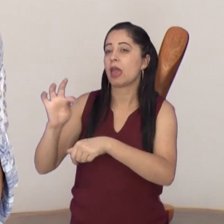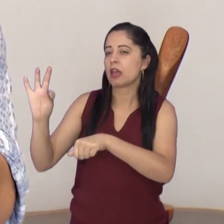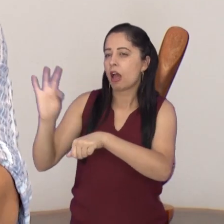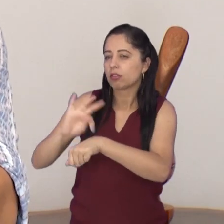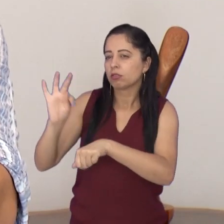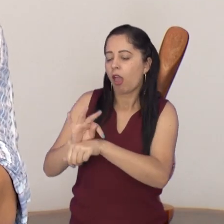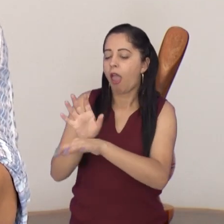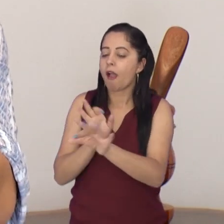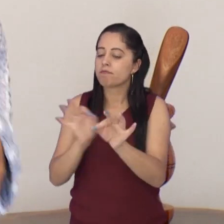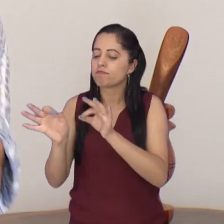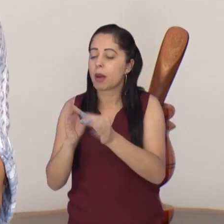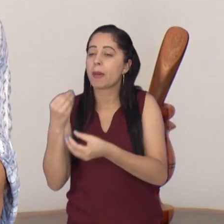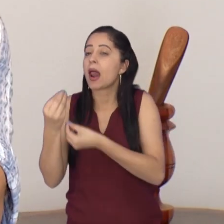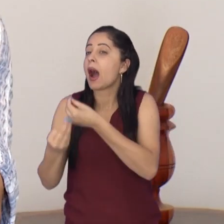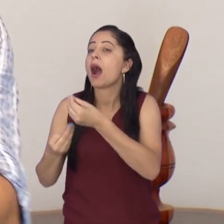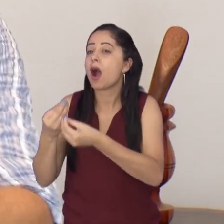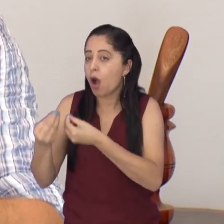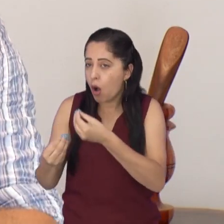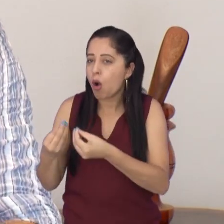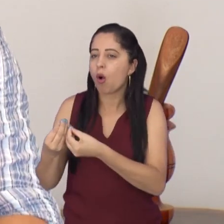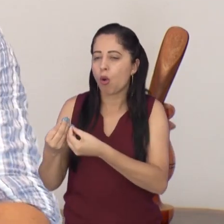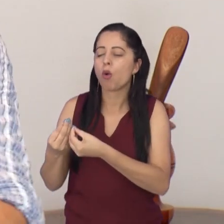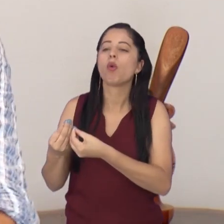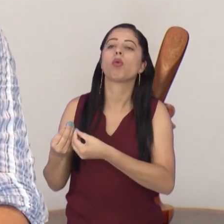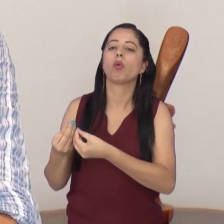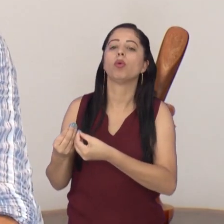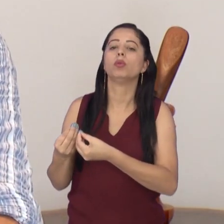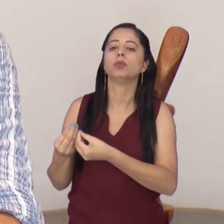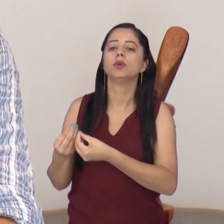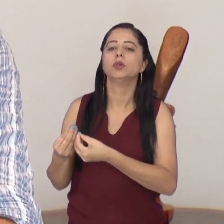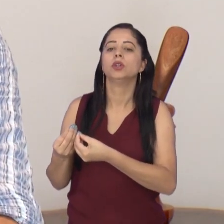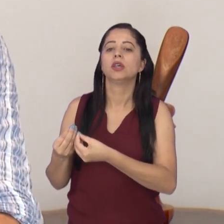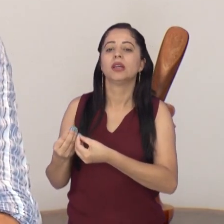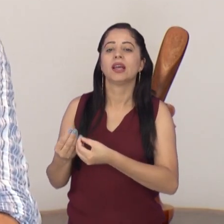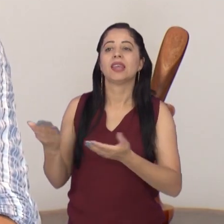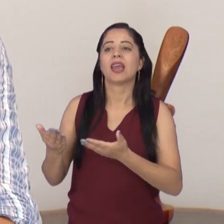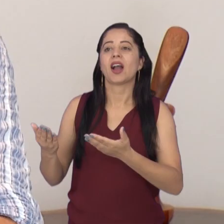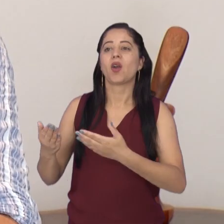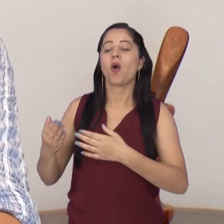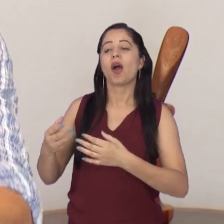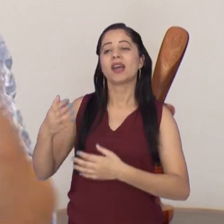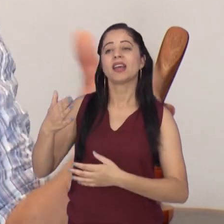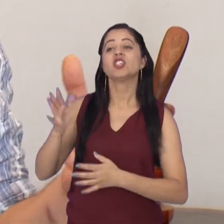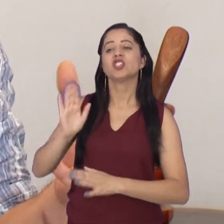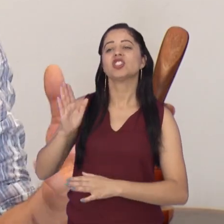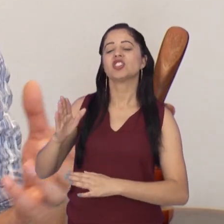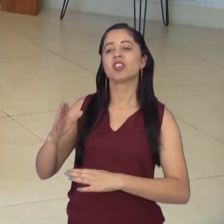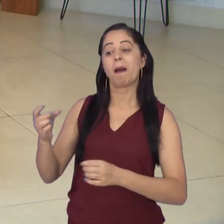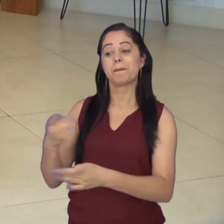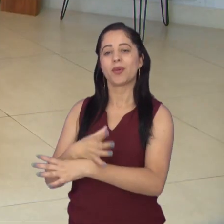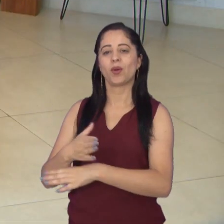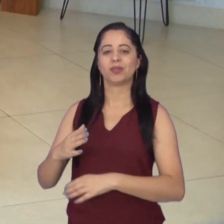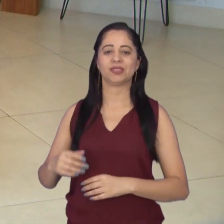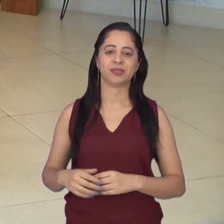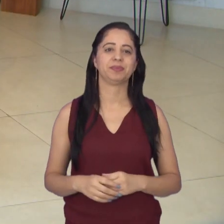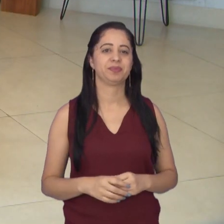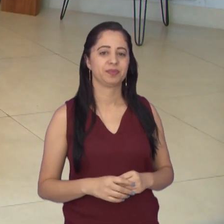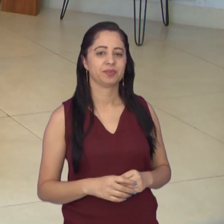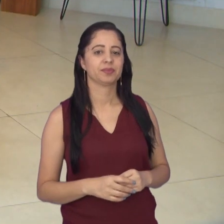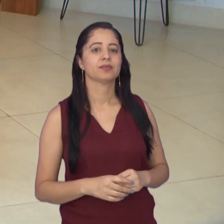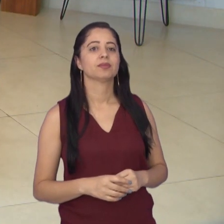resina com madeira orgânica, madeira bruta, para construir essas peças aqui que são bem diferentes. O Bruno me contou